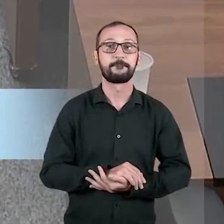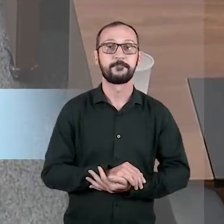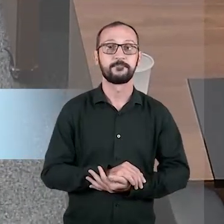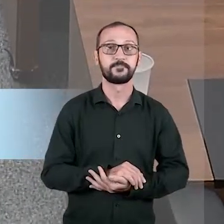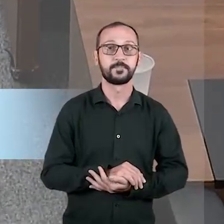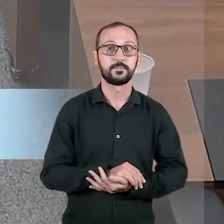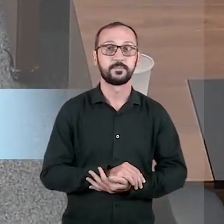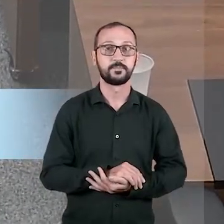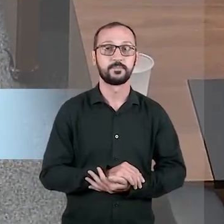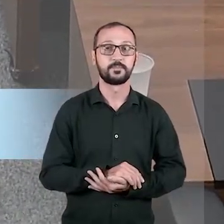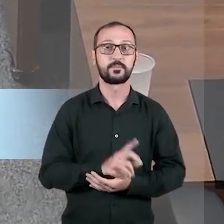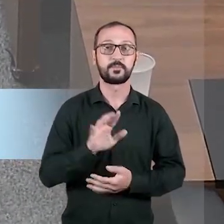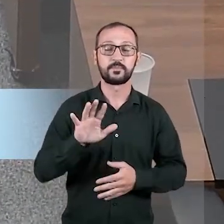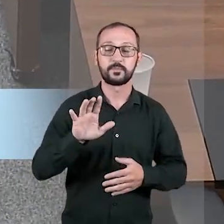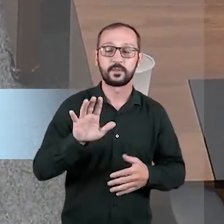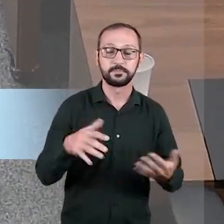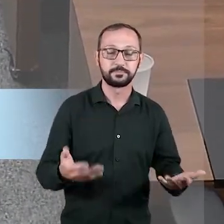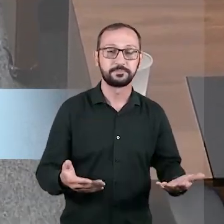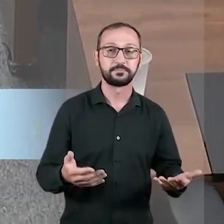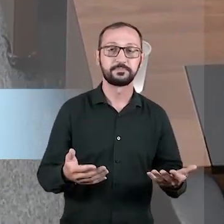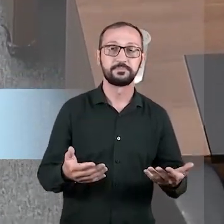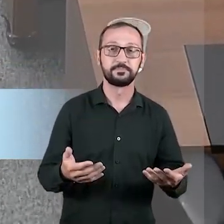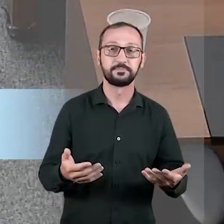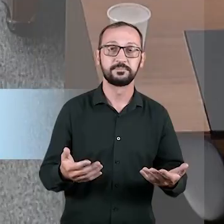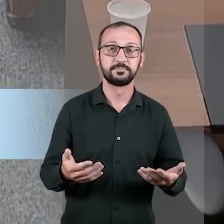é muito de você